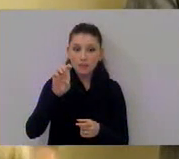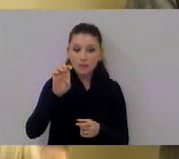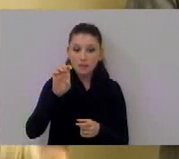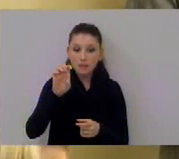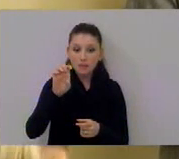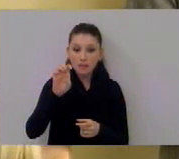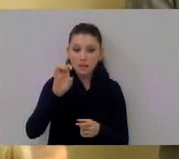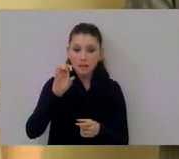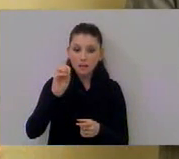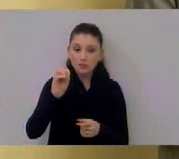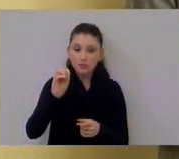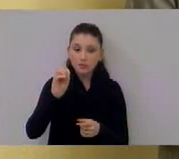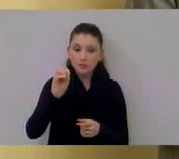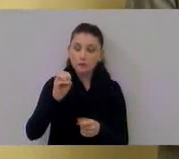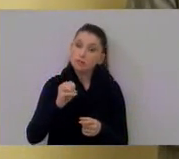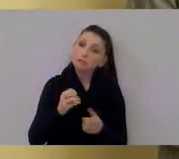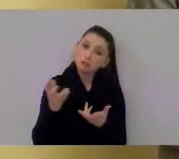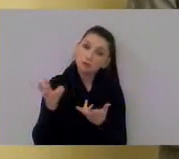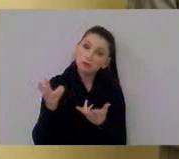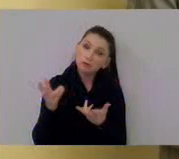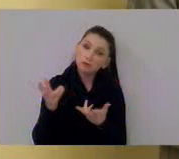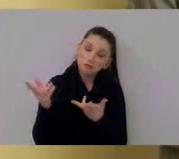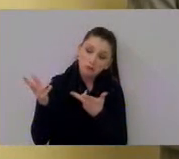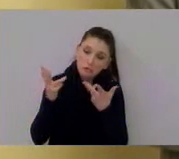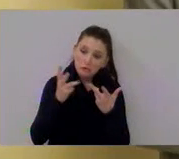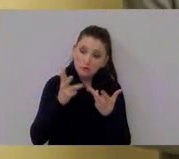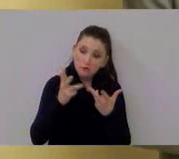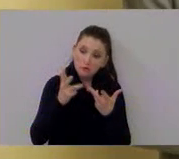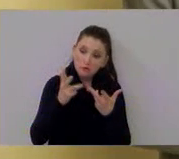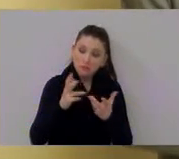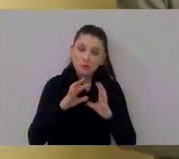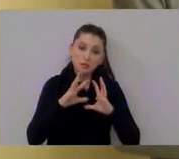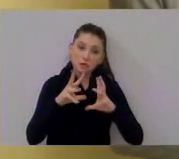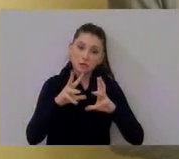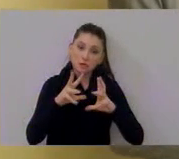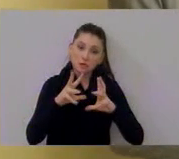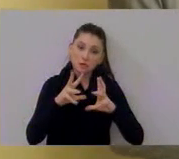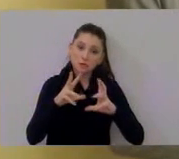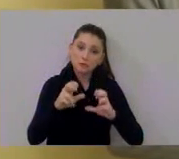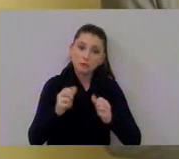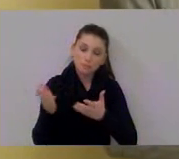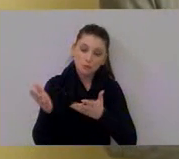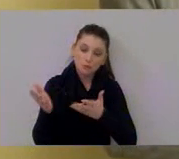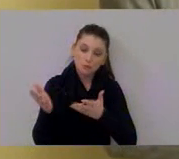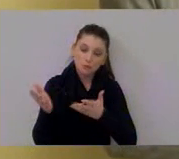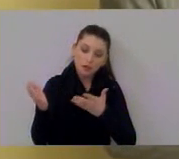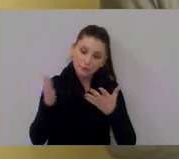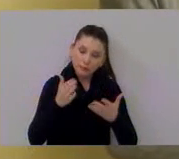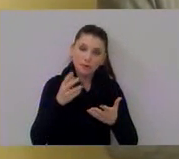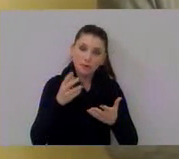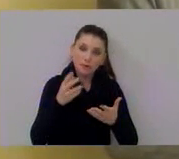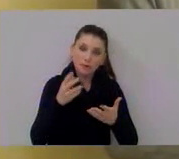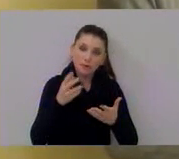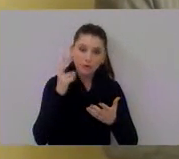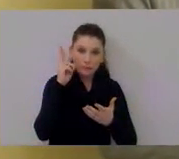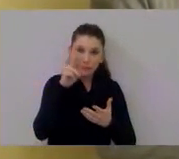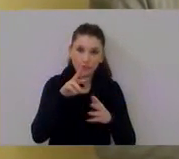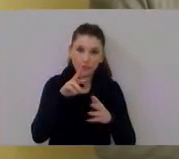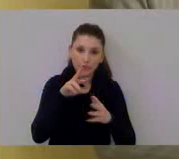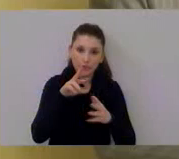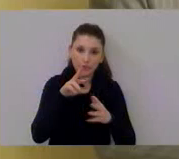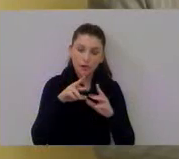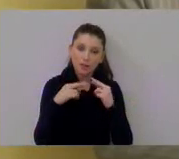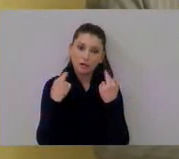todos que nos assistem neste momento para amanhã, então,